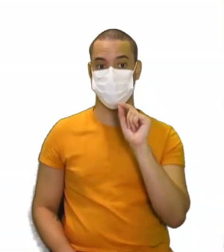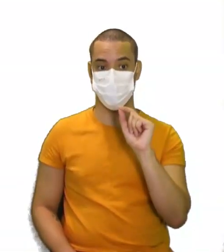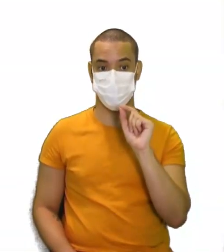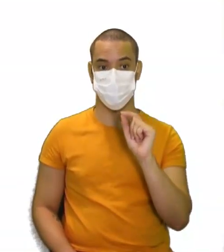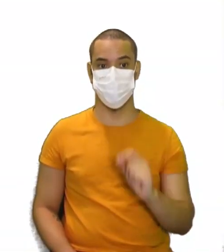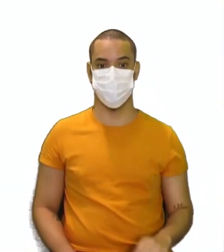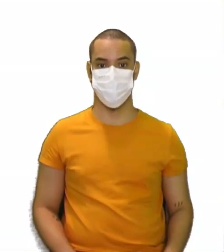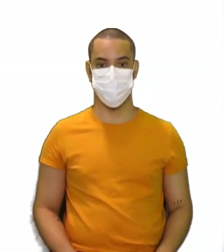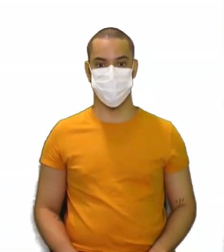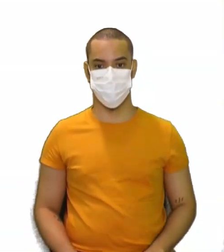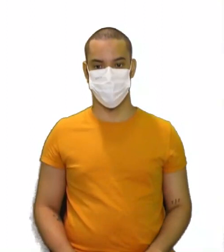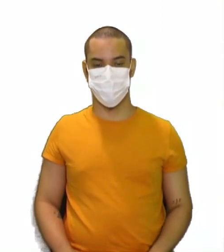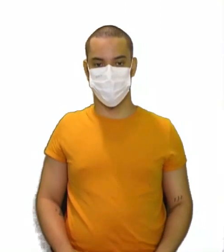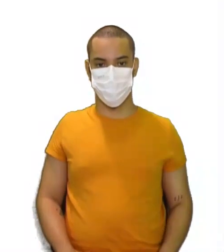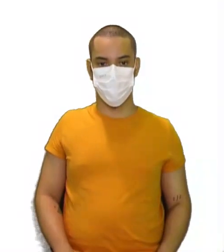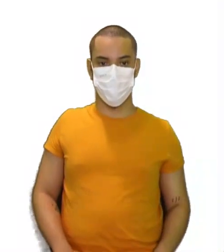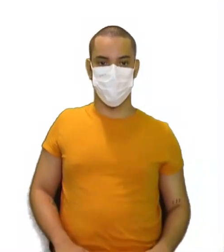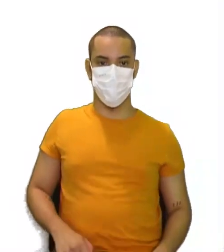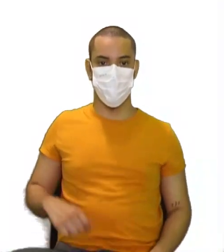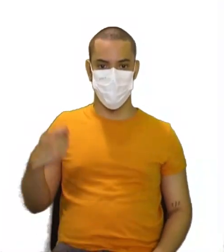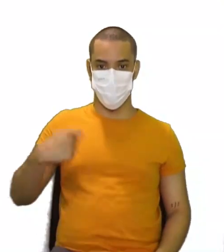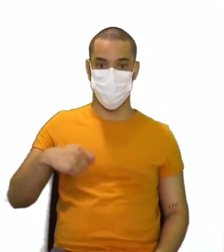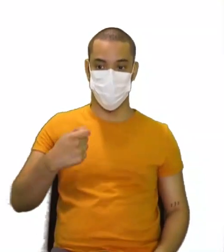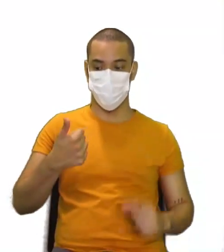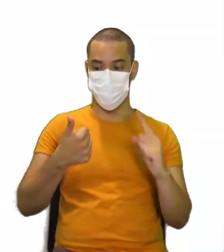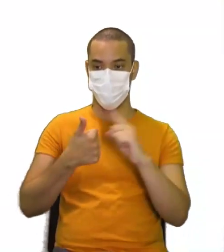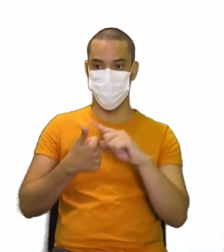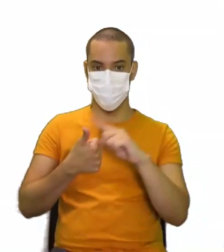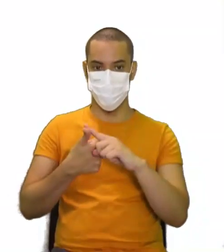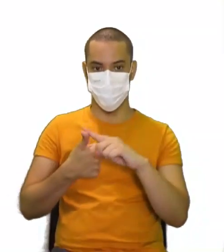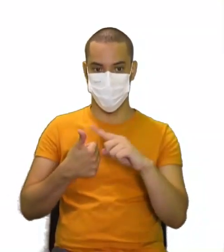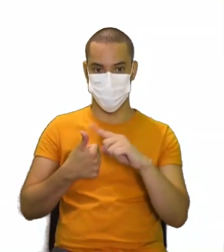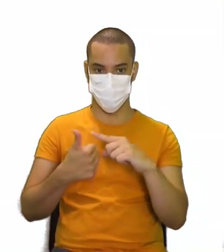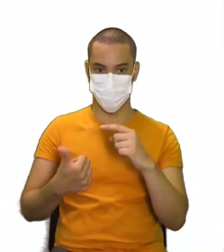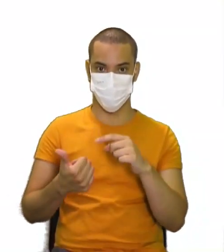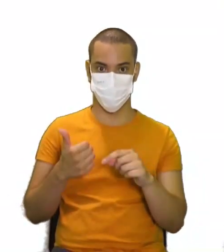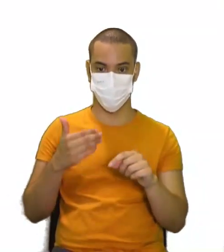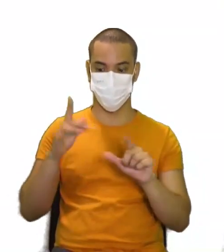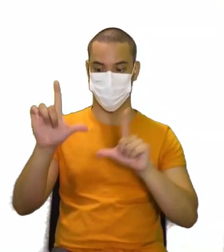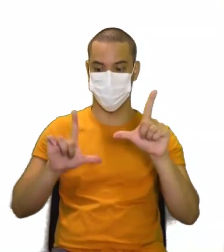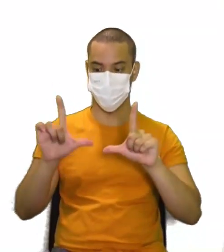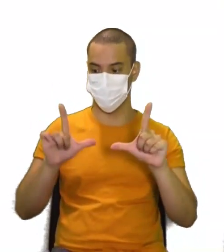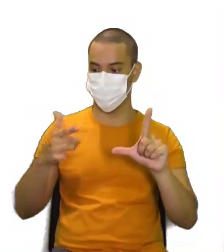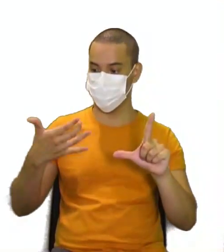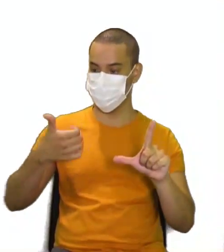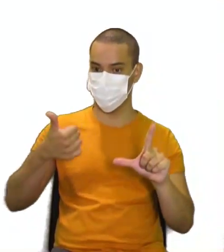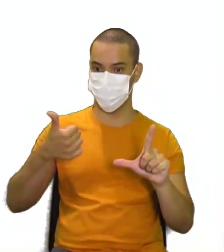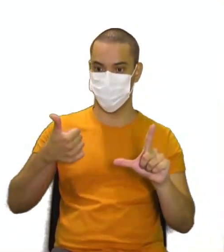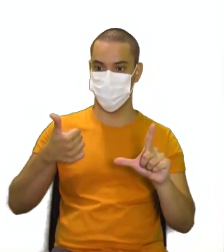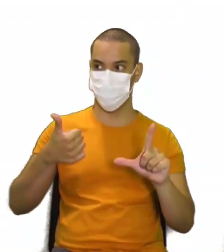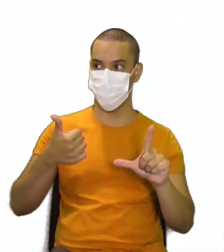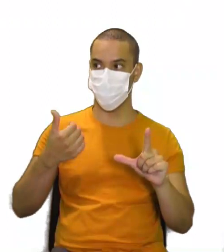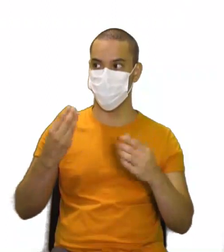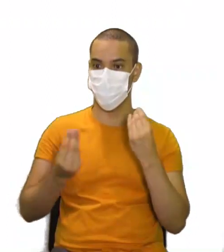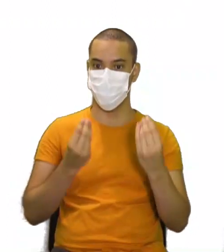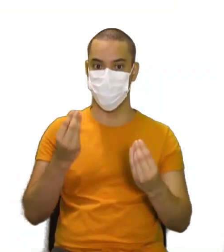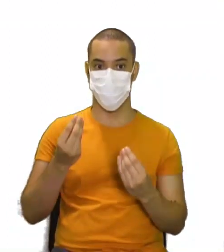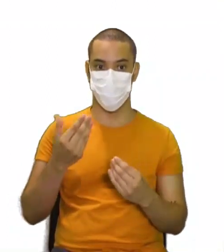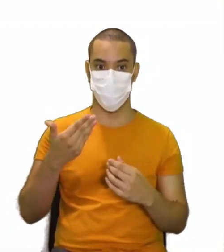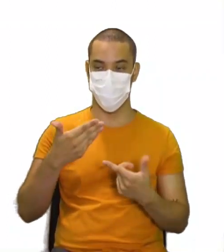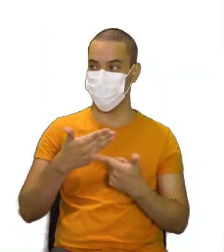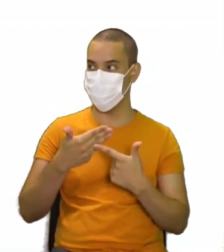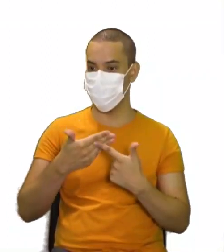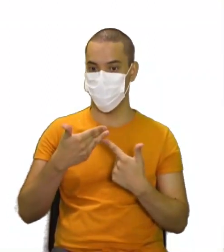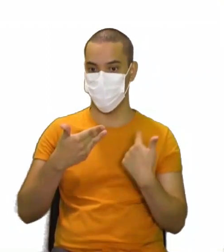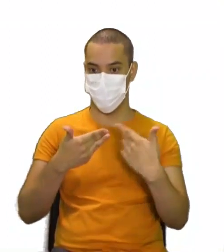seguinte. Você vai ter que colocar o seu polegar como se estivesse entrando na TV e o campo para frente.